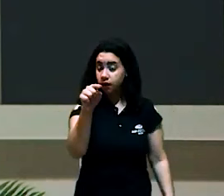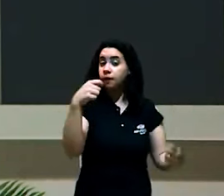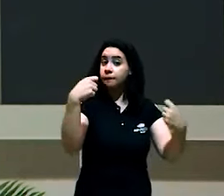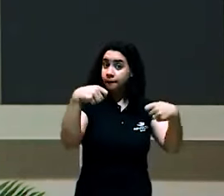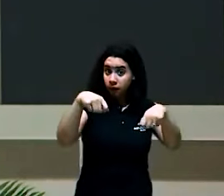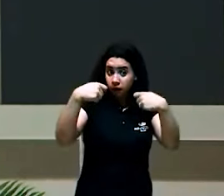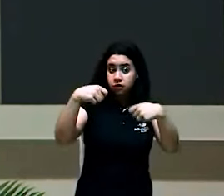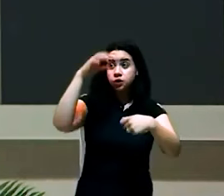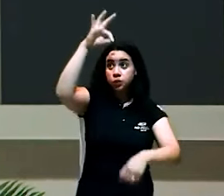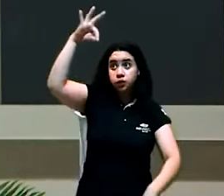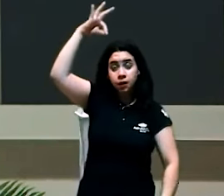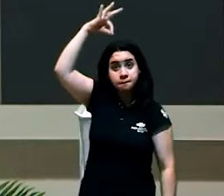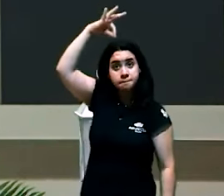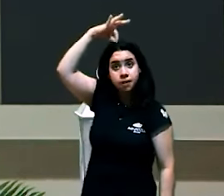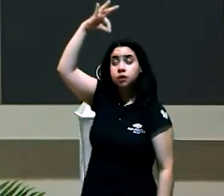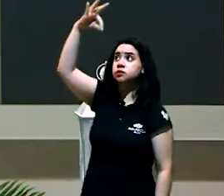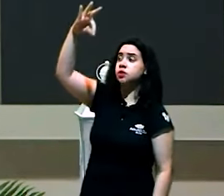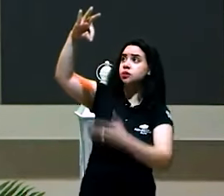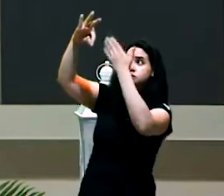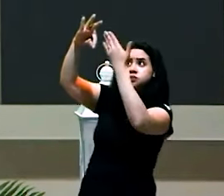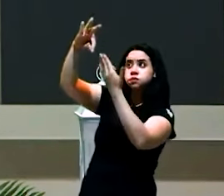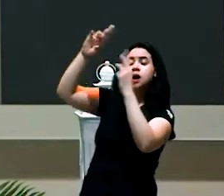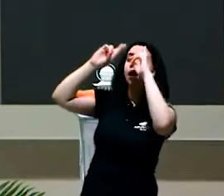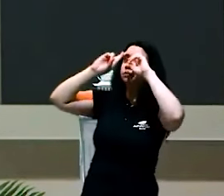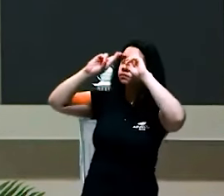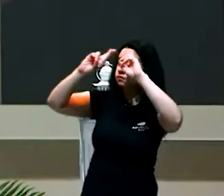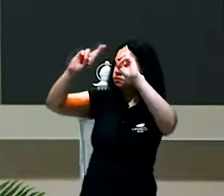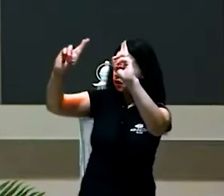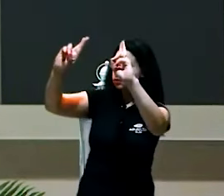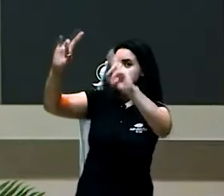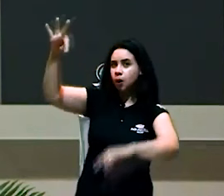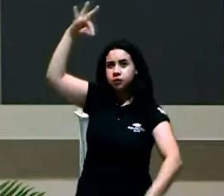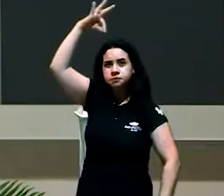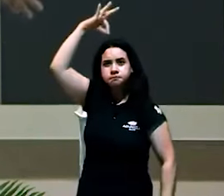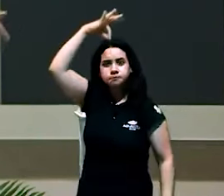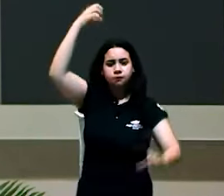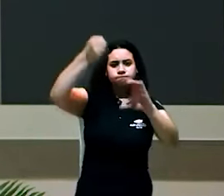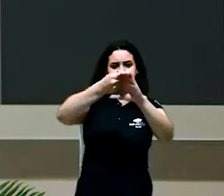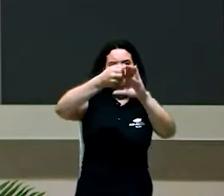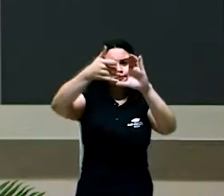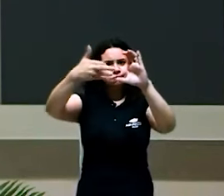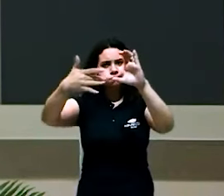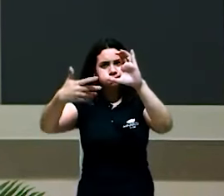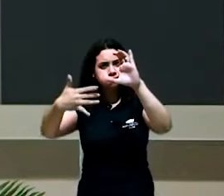Espírito Santo tem respeito, ele tem personalidade e ele é santo na forma de agir.